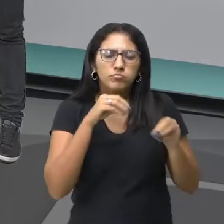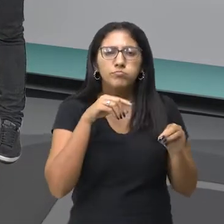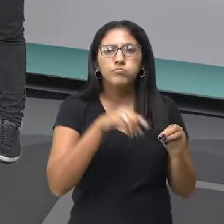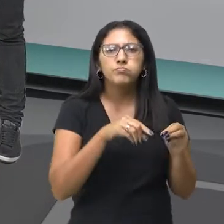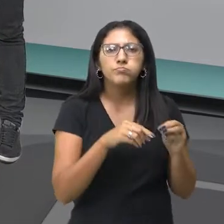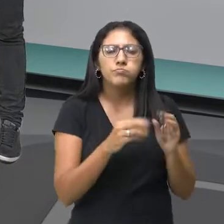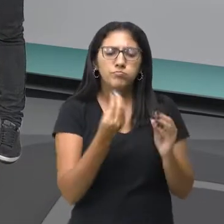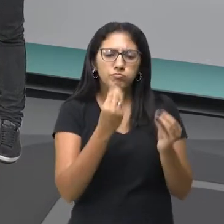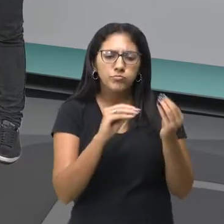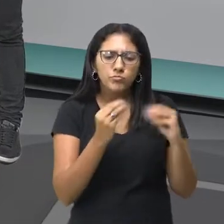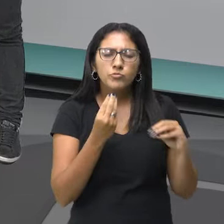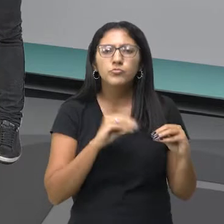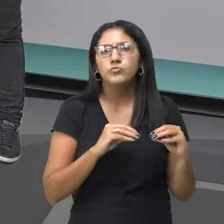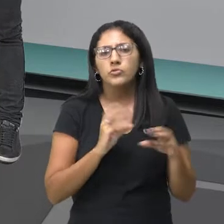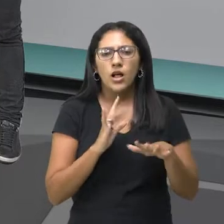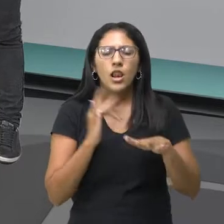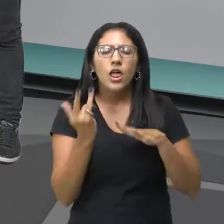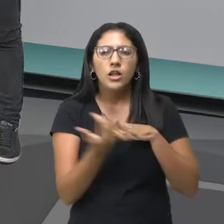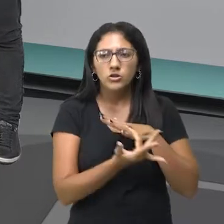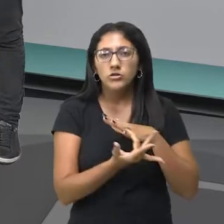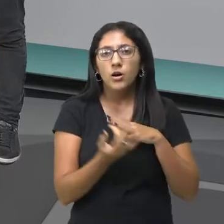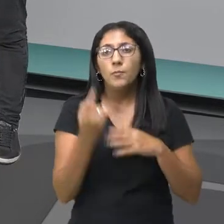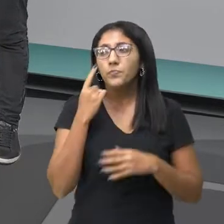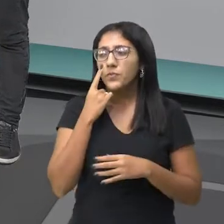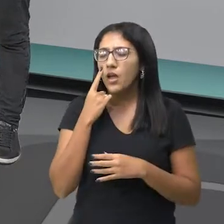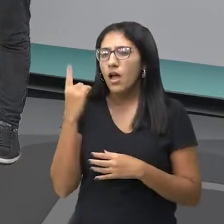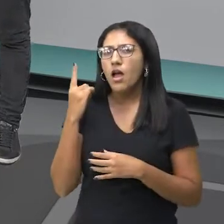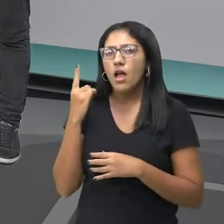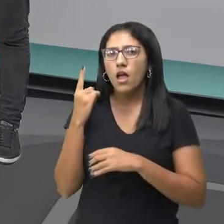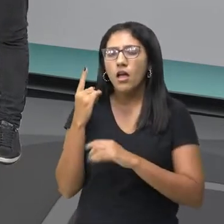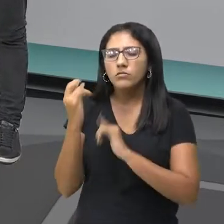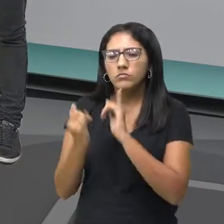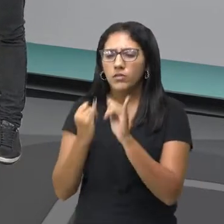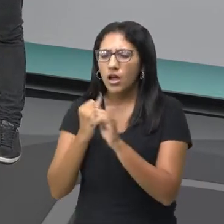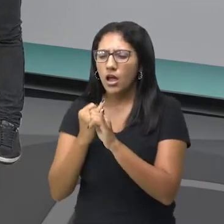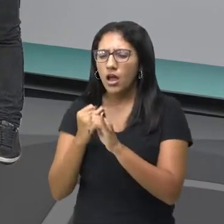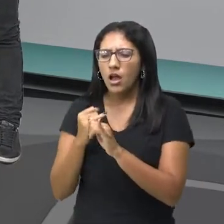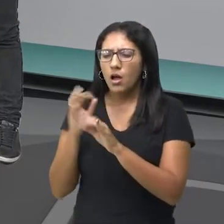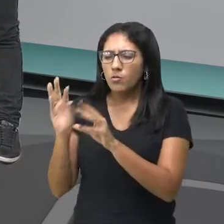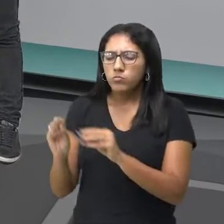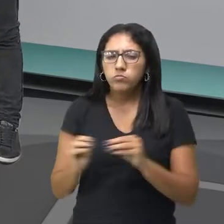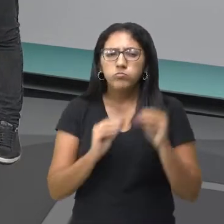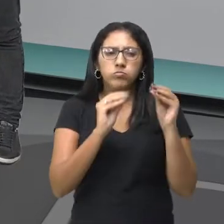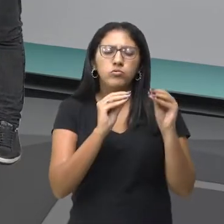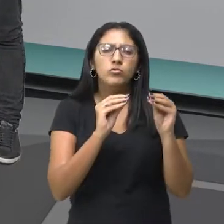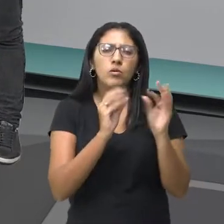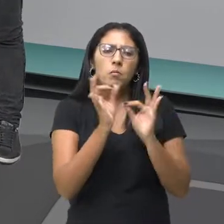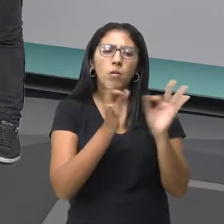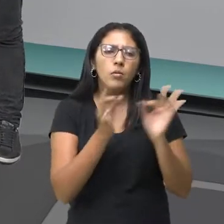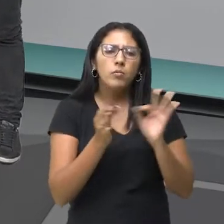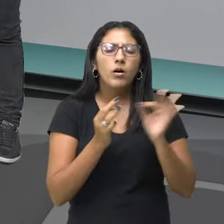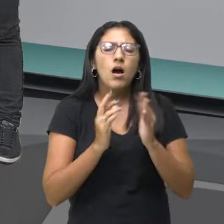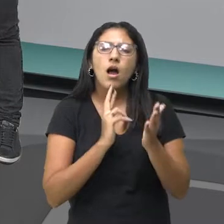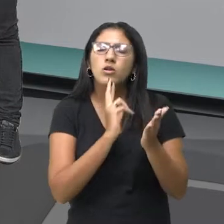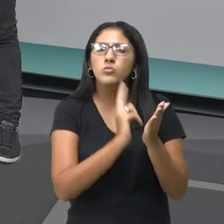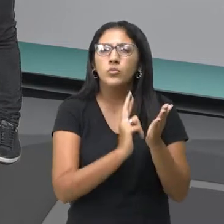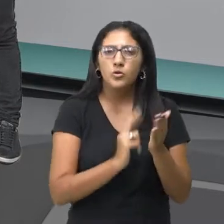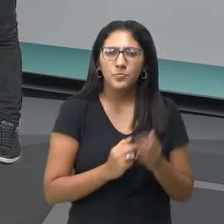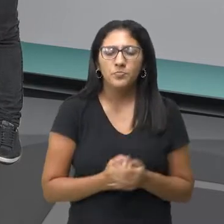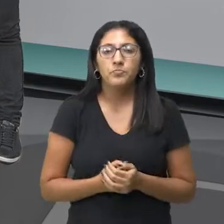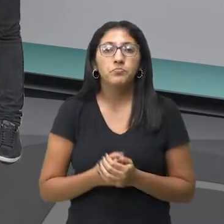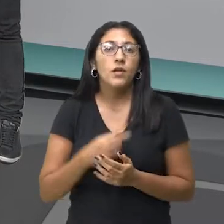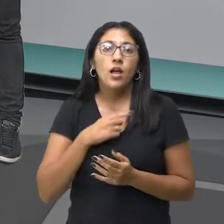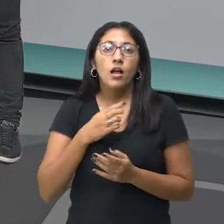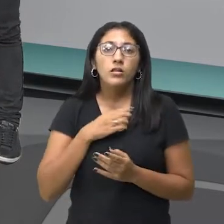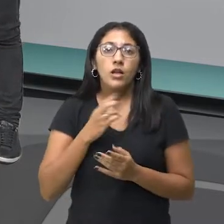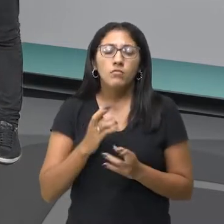certo? Em um ambiente, em uma rede social, e a revista, de repente, traz aqui a resposta para o seu leitor, certo? Então, fez